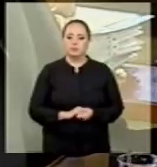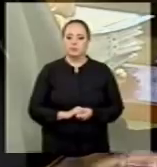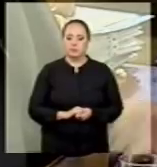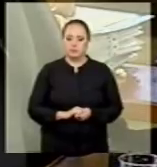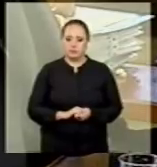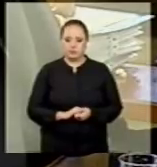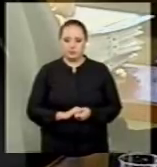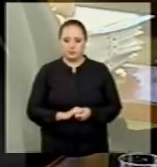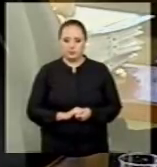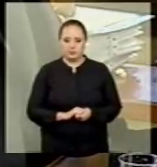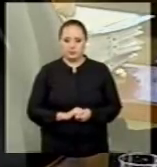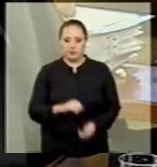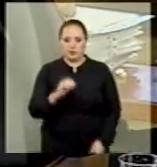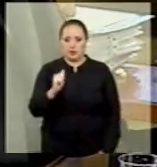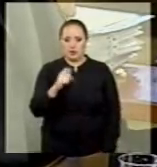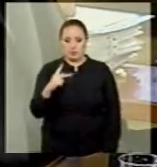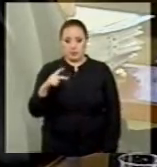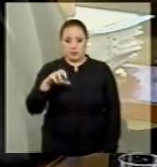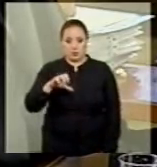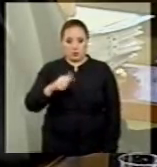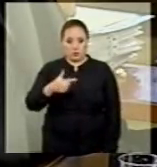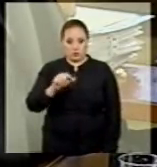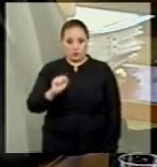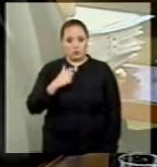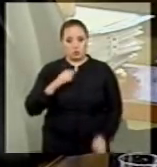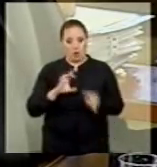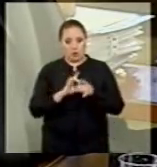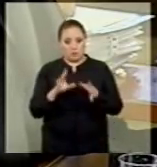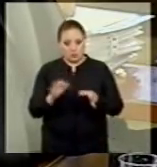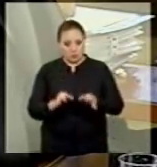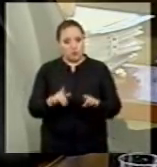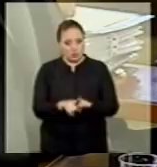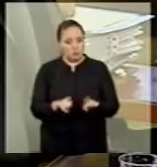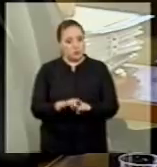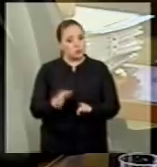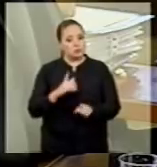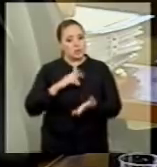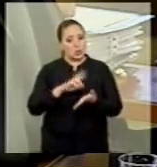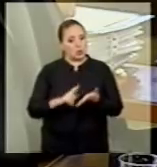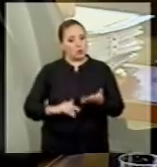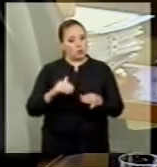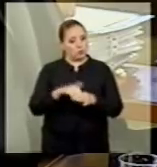Ação penal 928, e que já liberei para julgamento também, já com relatório e voto